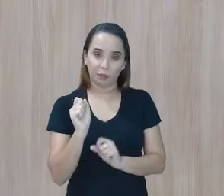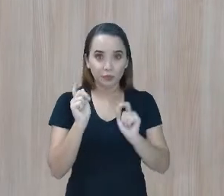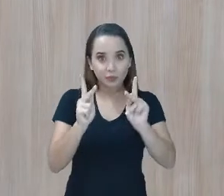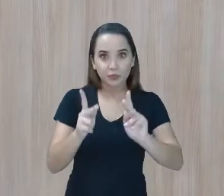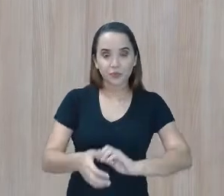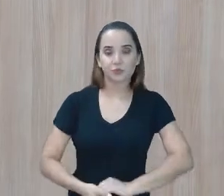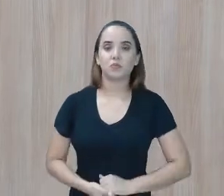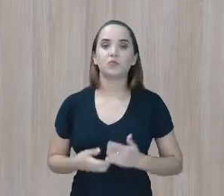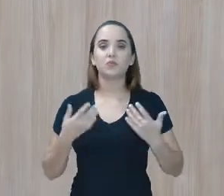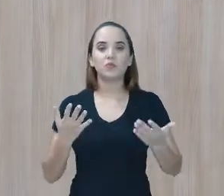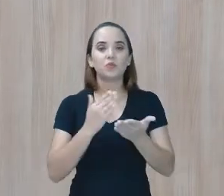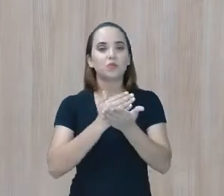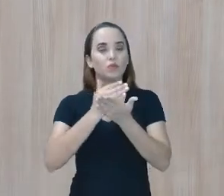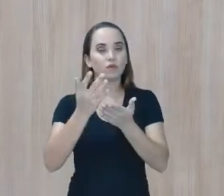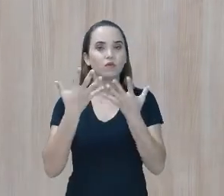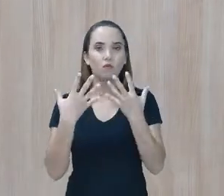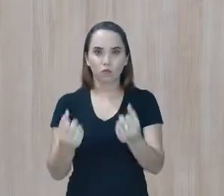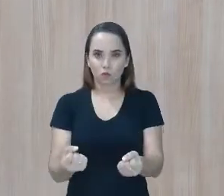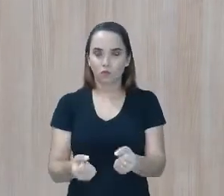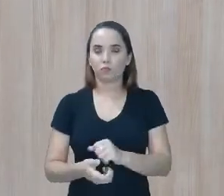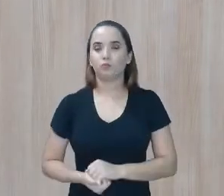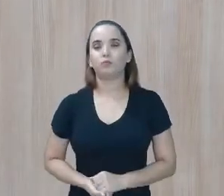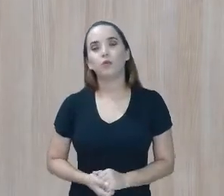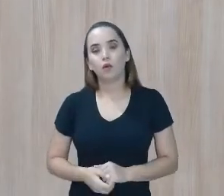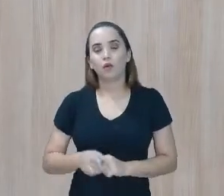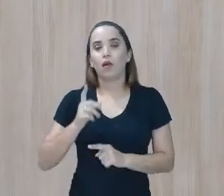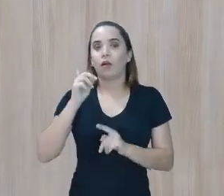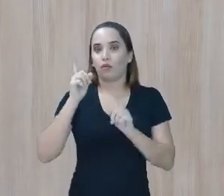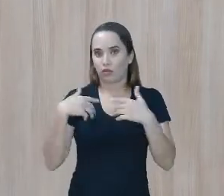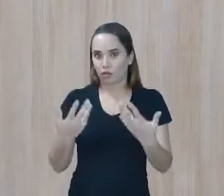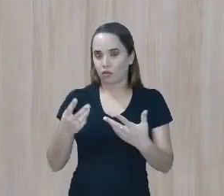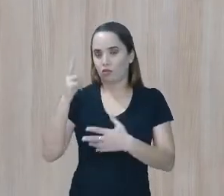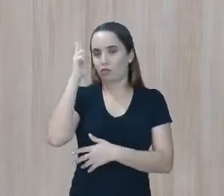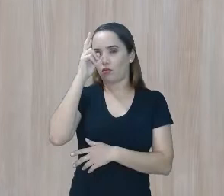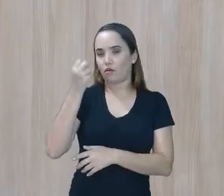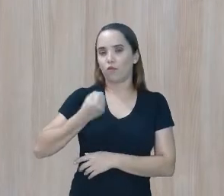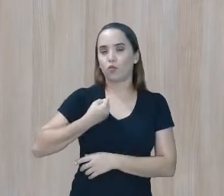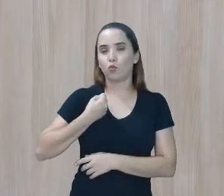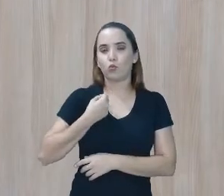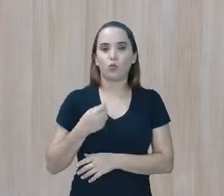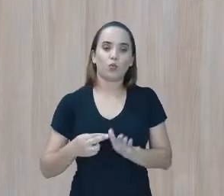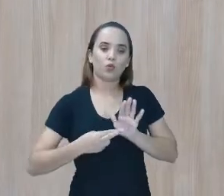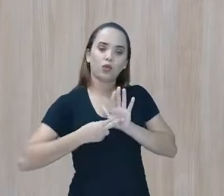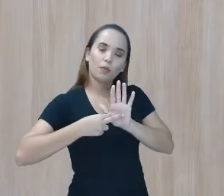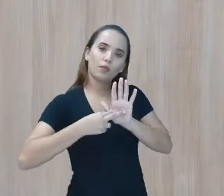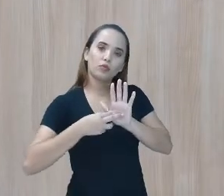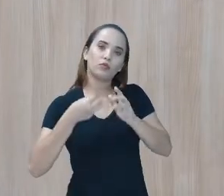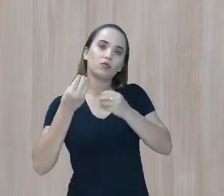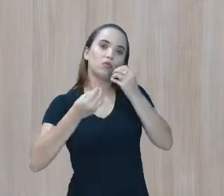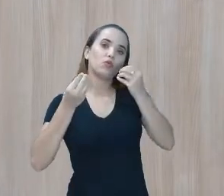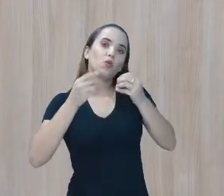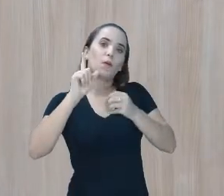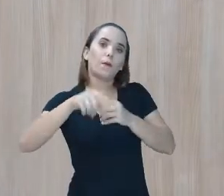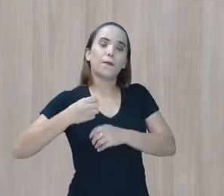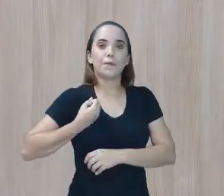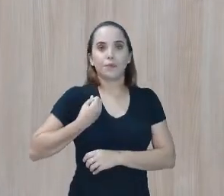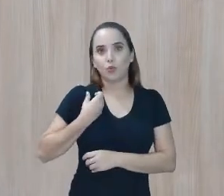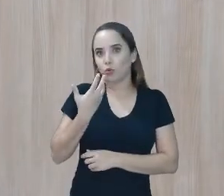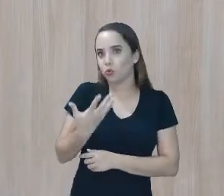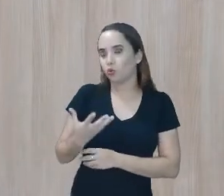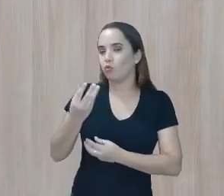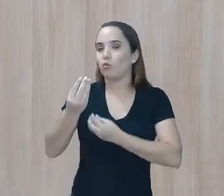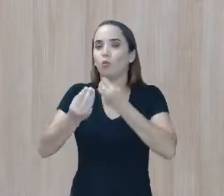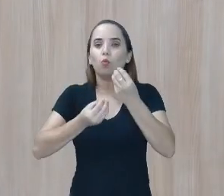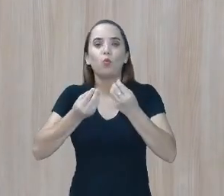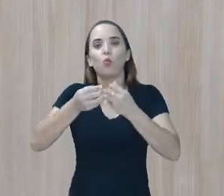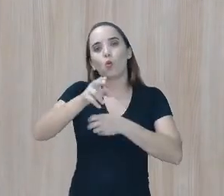vamos iniciar, lembrando que a gente está falando da representação de um número racional e esse número racional, como é que eu